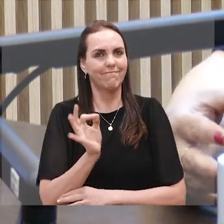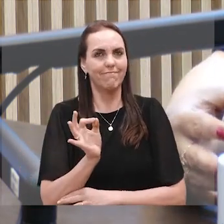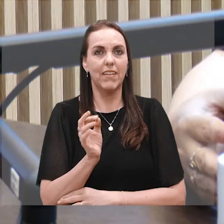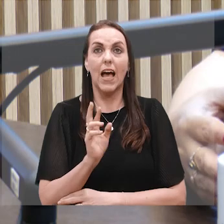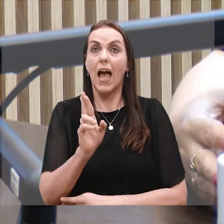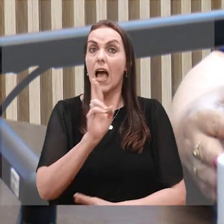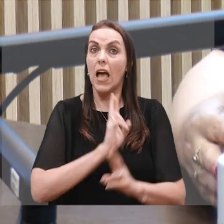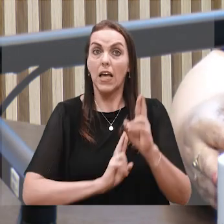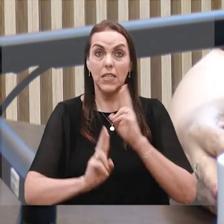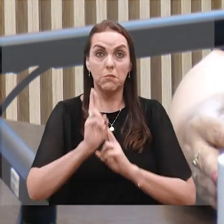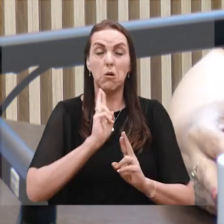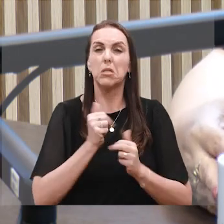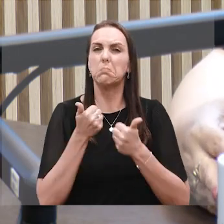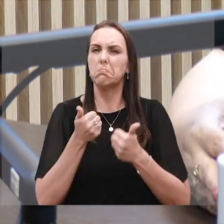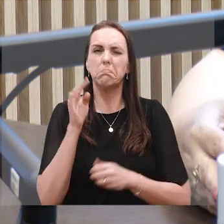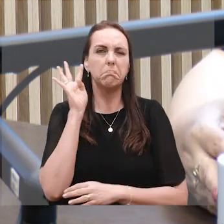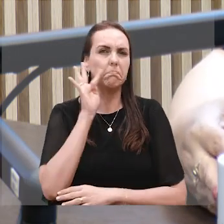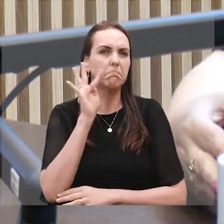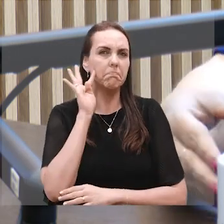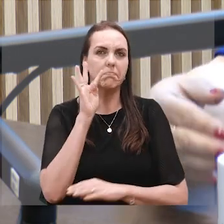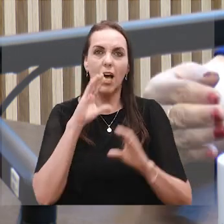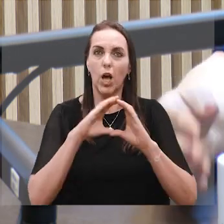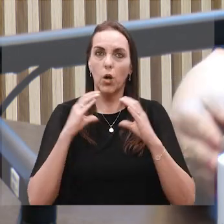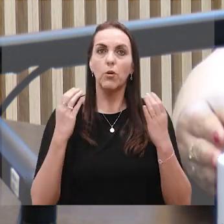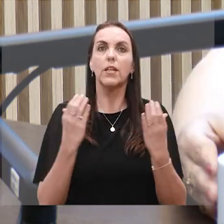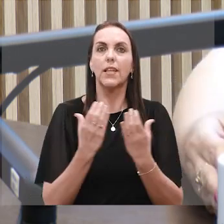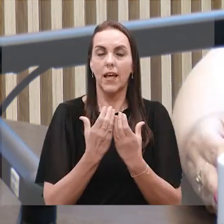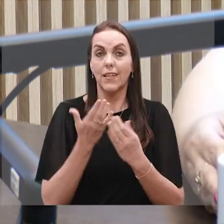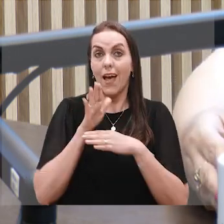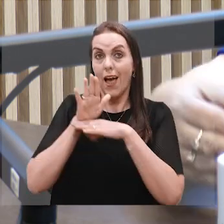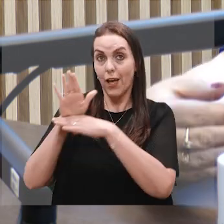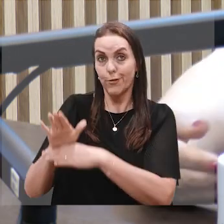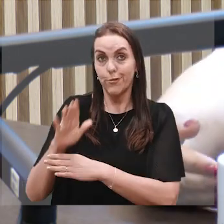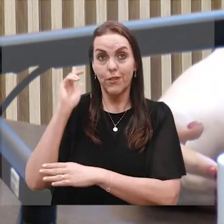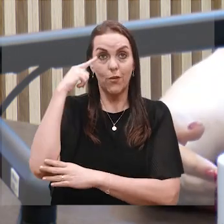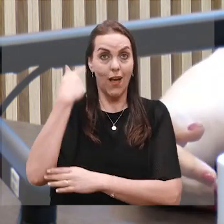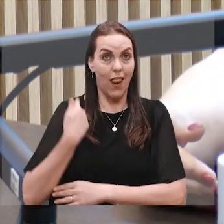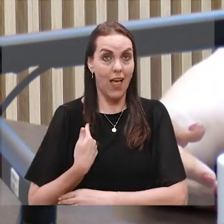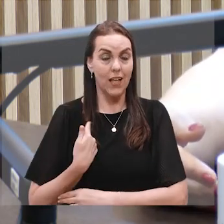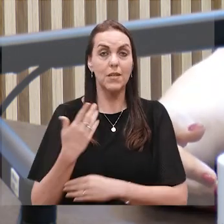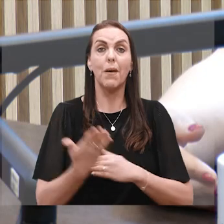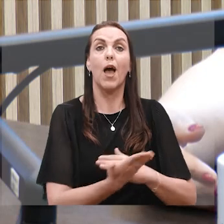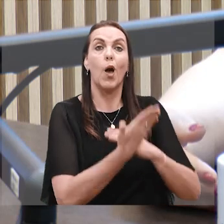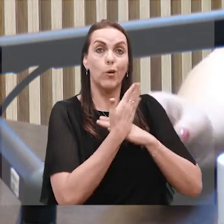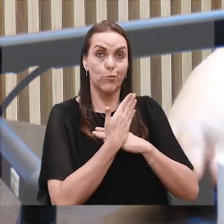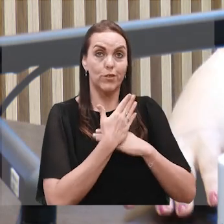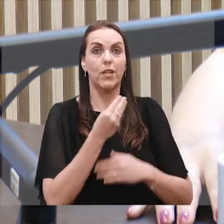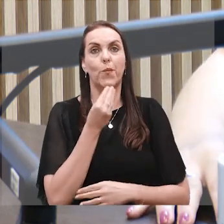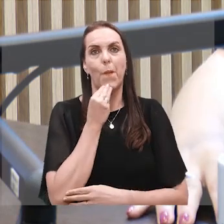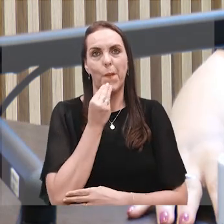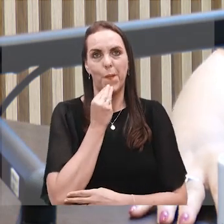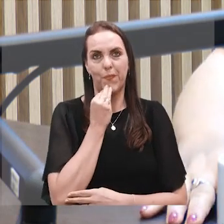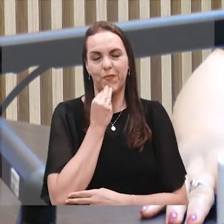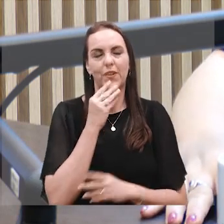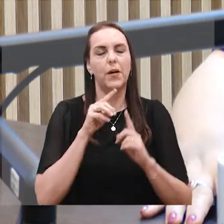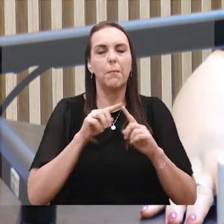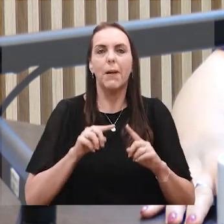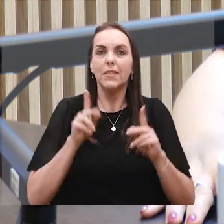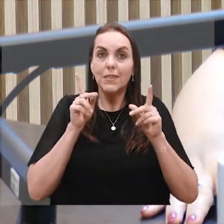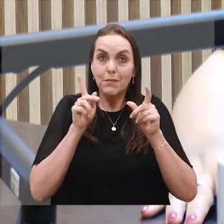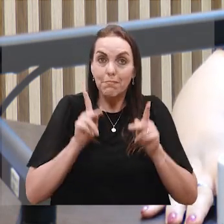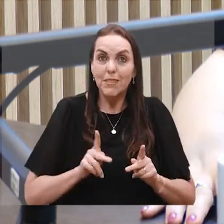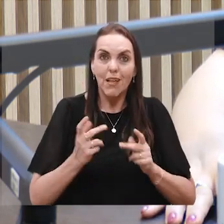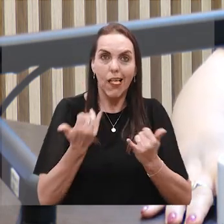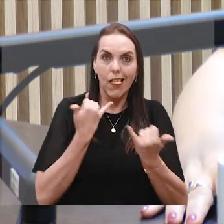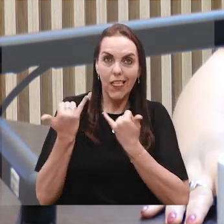teve uma resposta muito legal da nossa comunidade, ajudando a Gladys e me ajudando, obviamente. Mas também as pessoas já